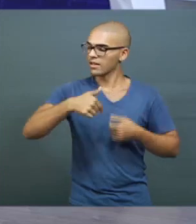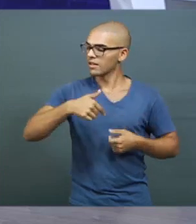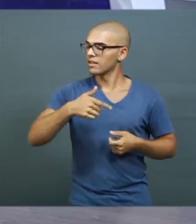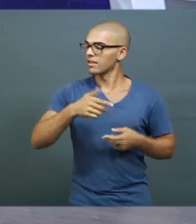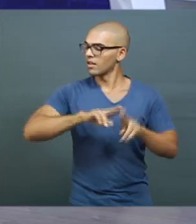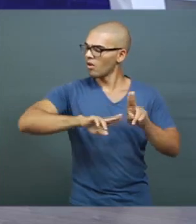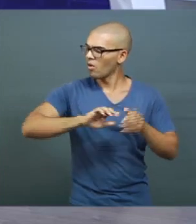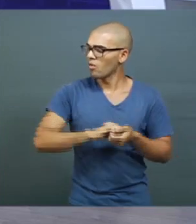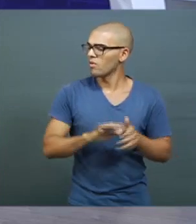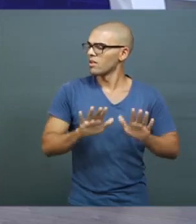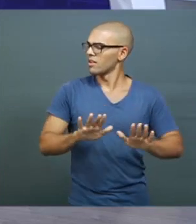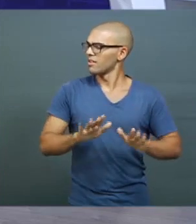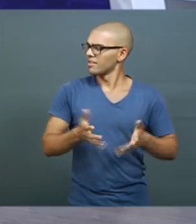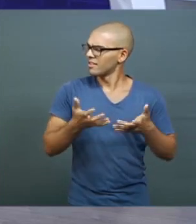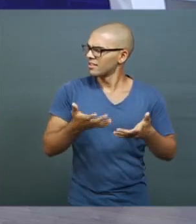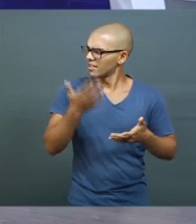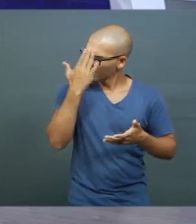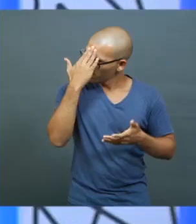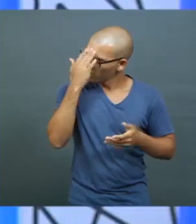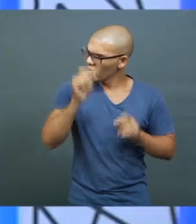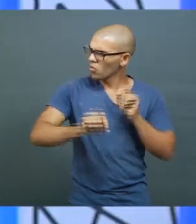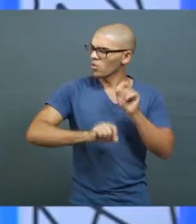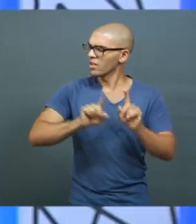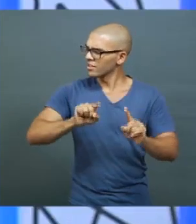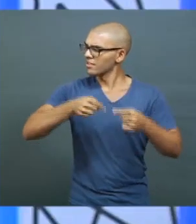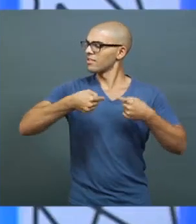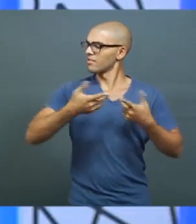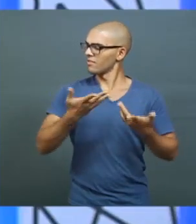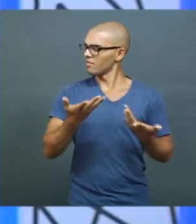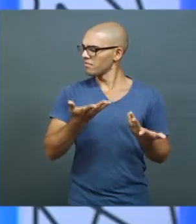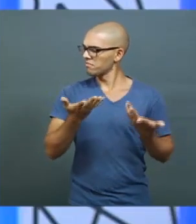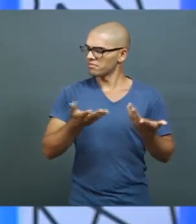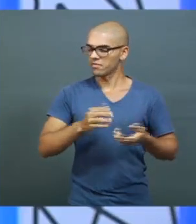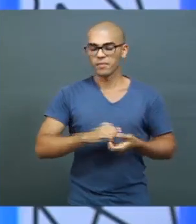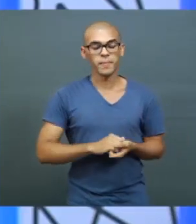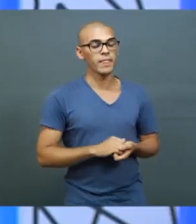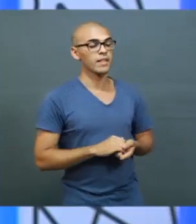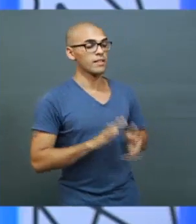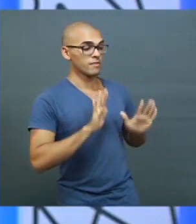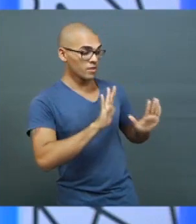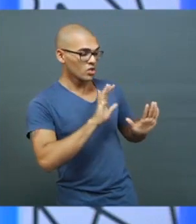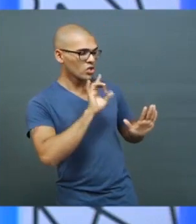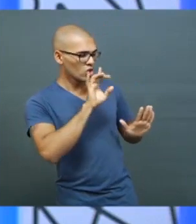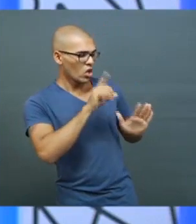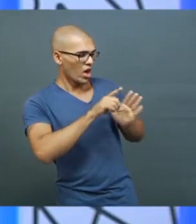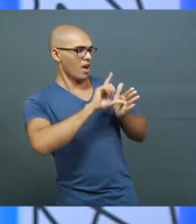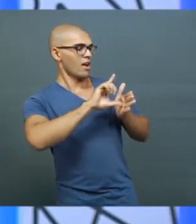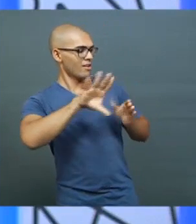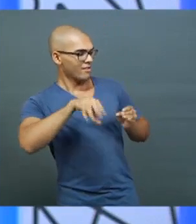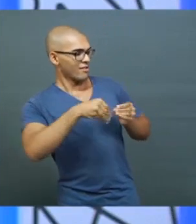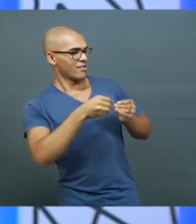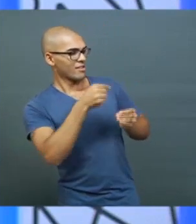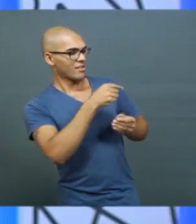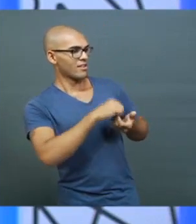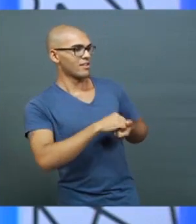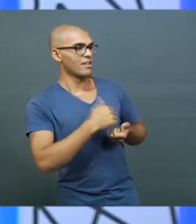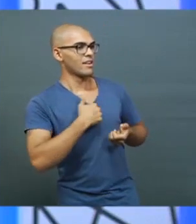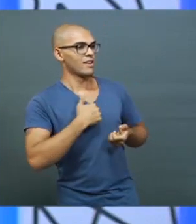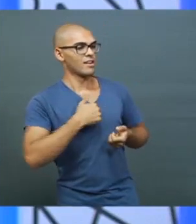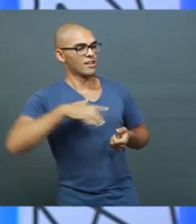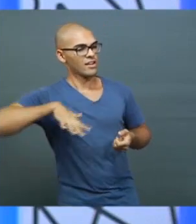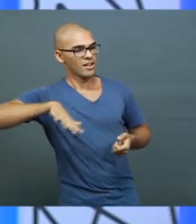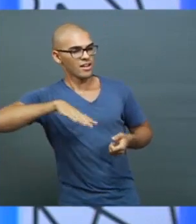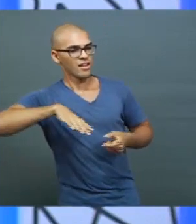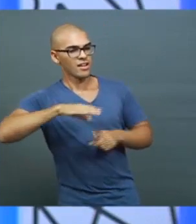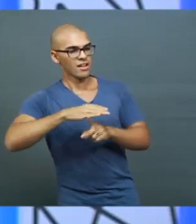Eu só queria acrescentar uma coisa à fala dela, que eu, como alguém da comunidade, eu me sinto muito contemplado quando eu